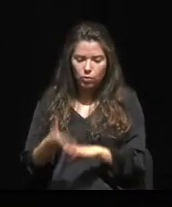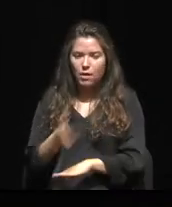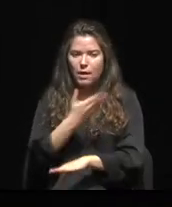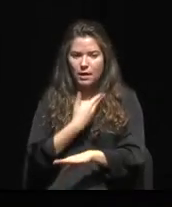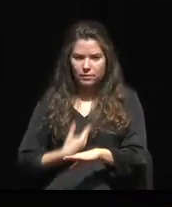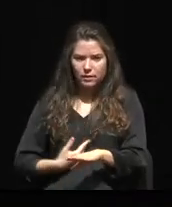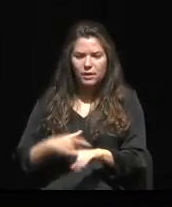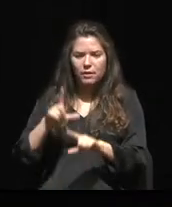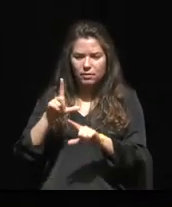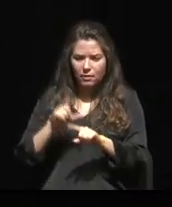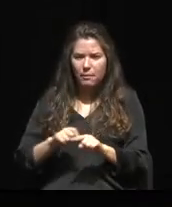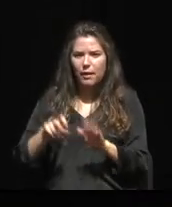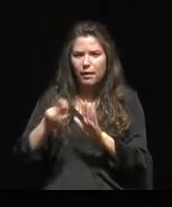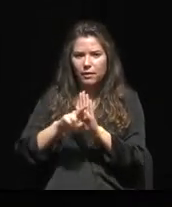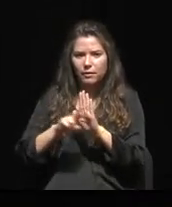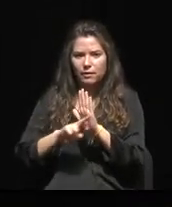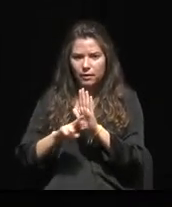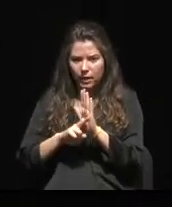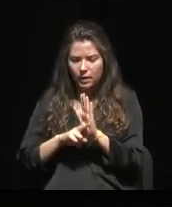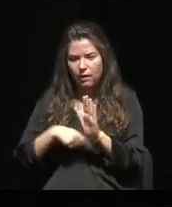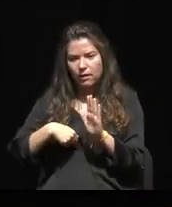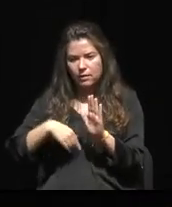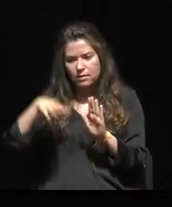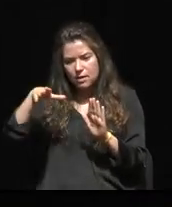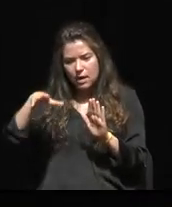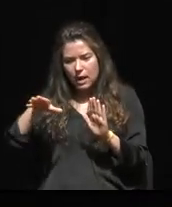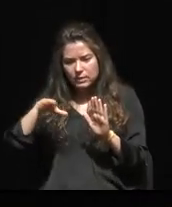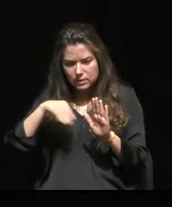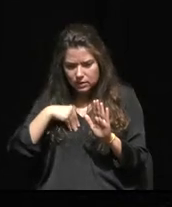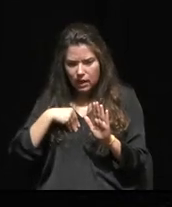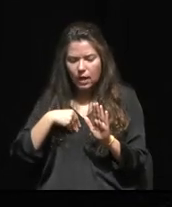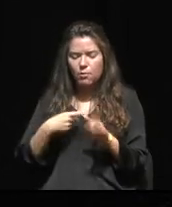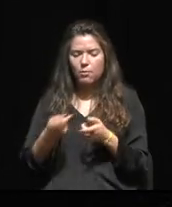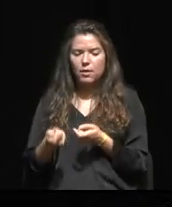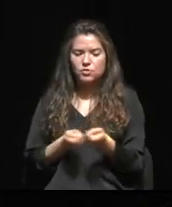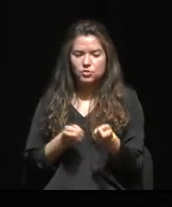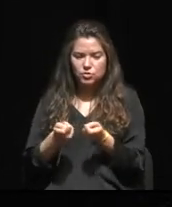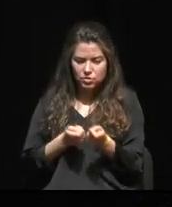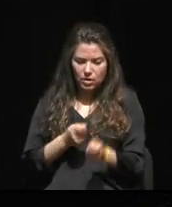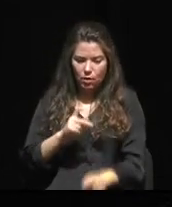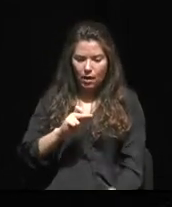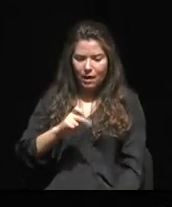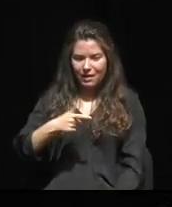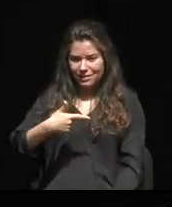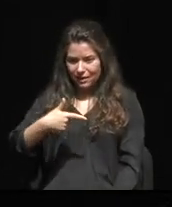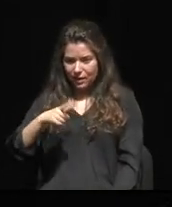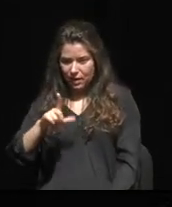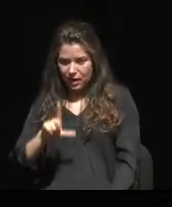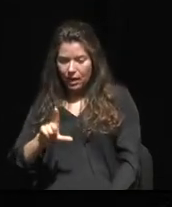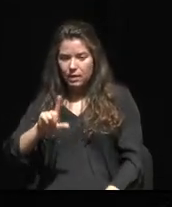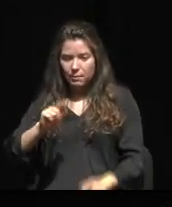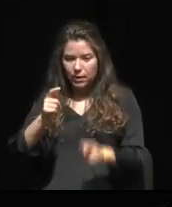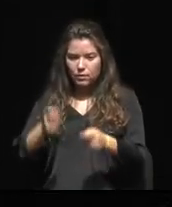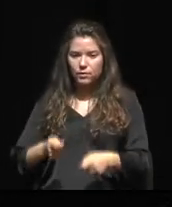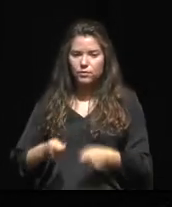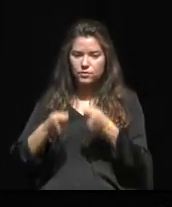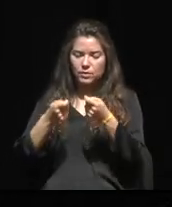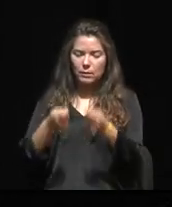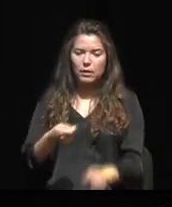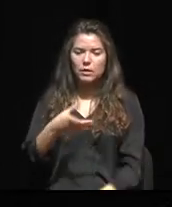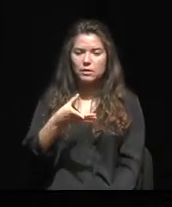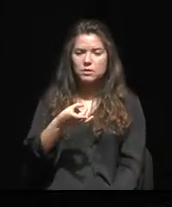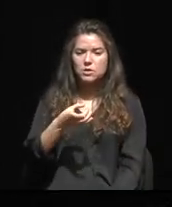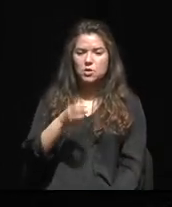tidos em conta para para a celebração de um contrato de gestão com a ATL para além do investimento de 19